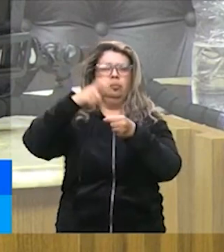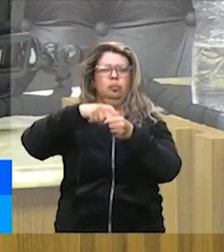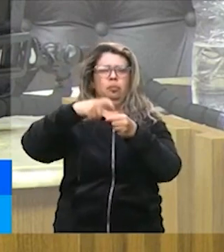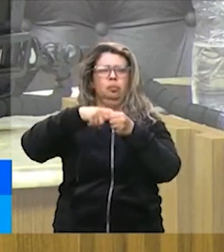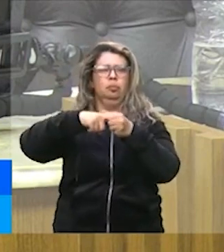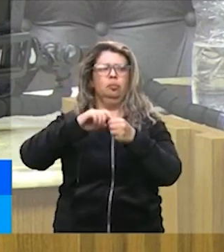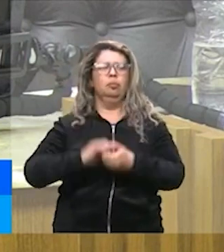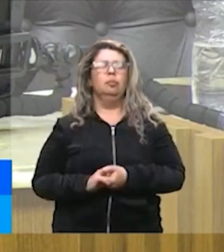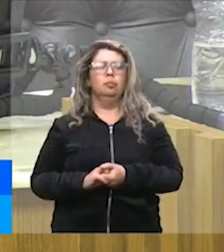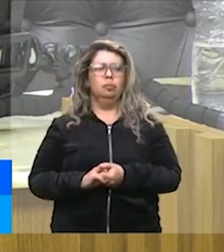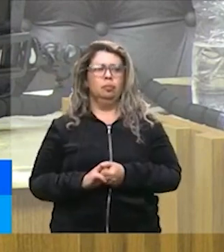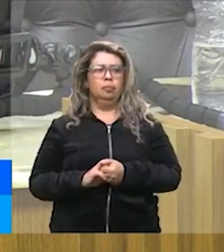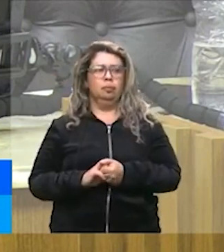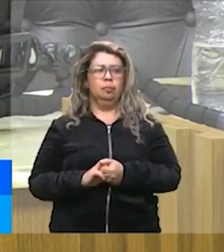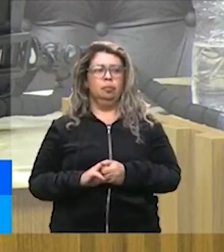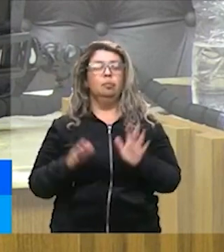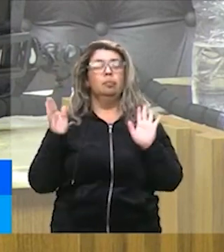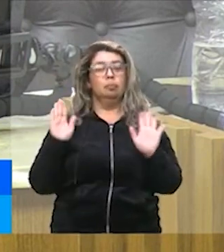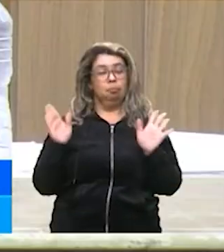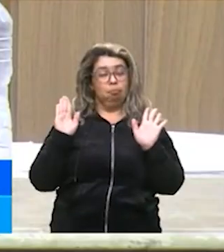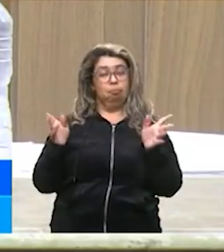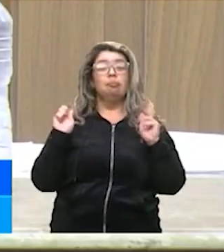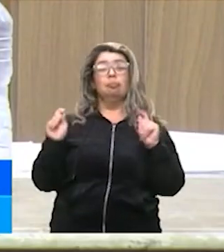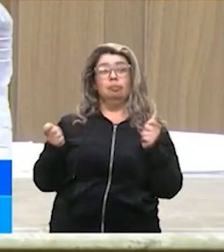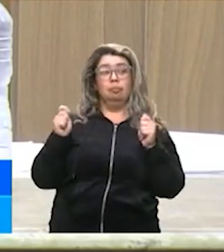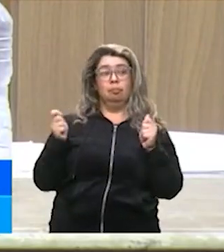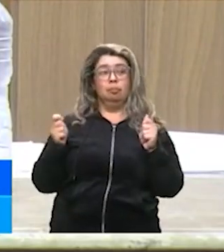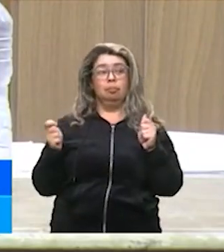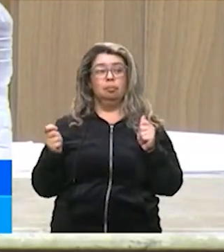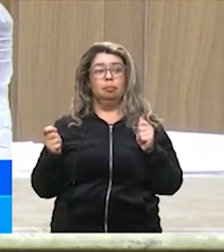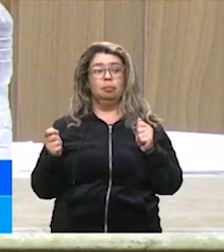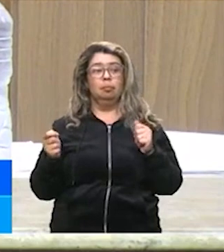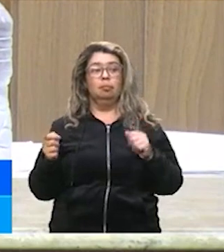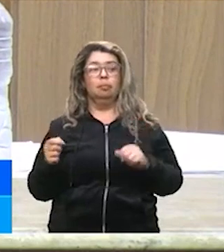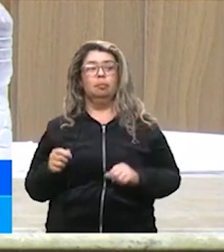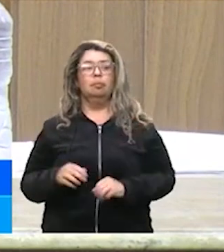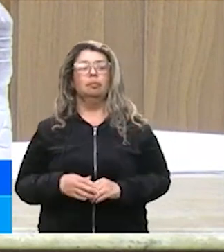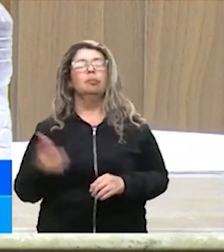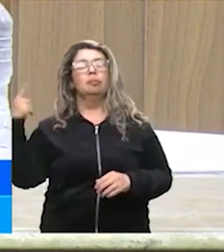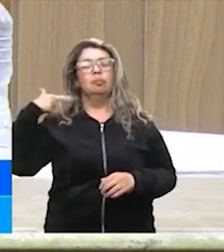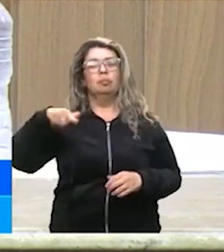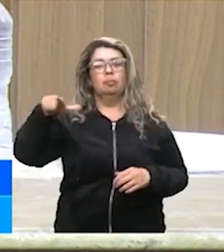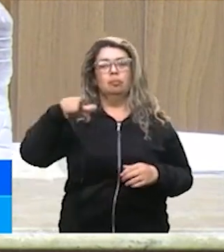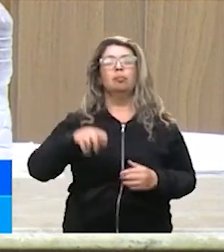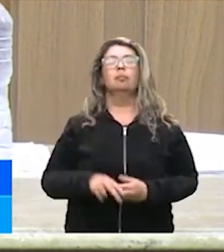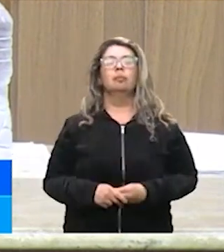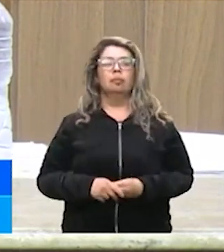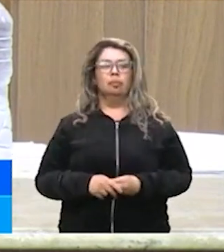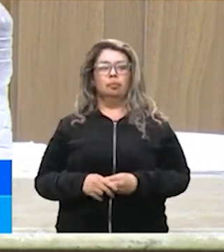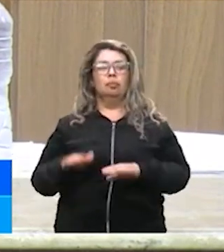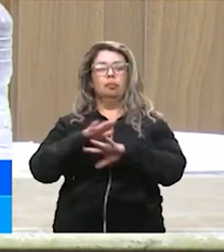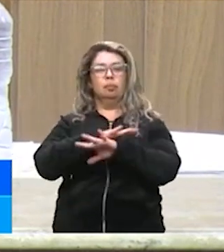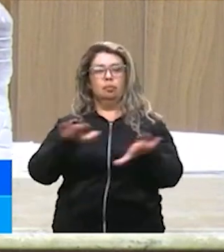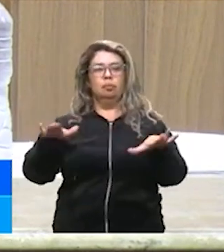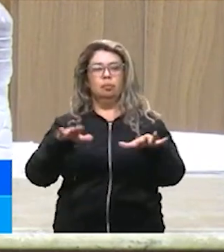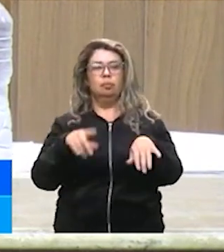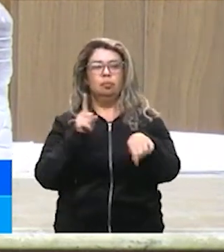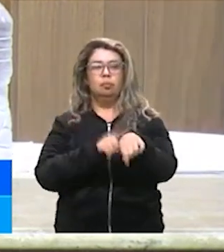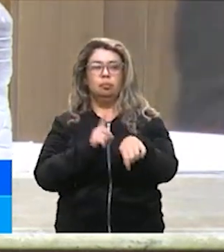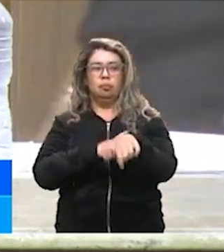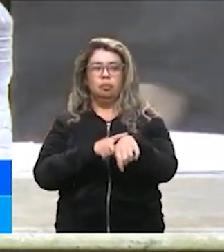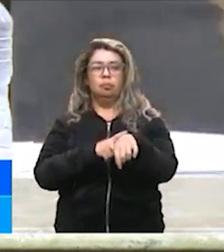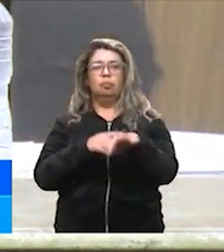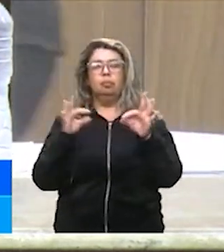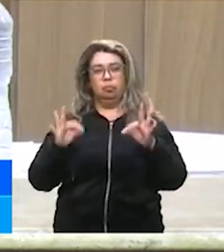Municipal de Saúde nós precisamos colocar da continuidade para terminar no tempo